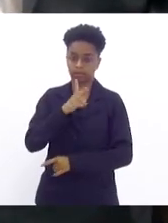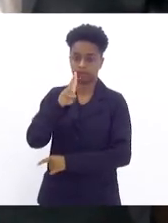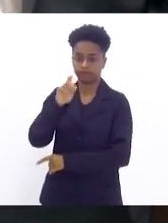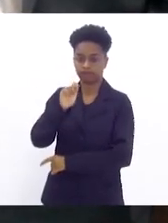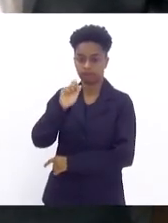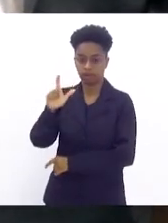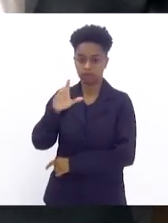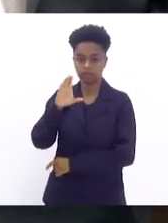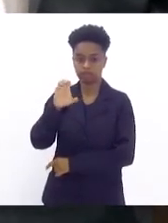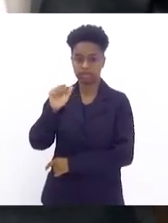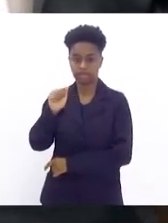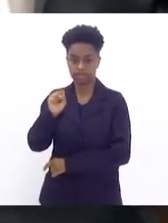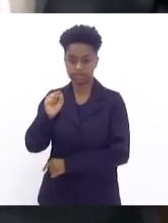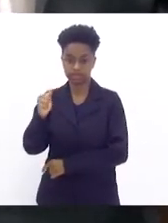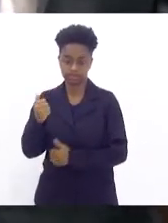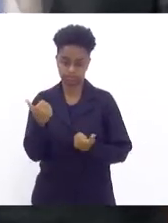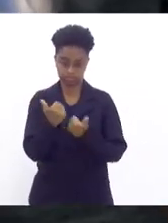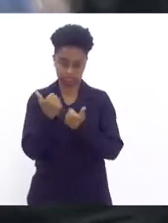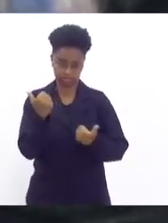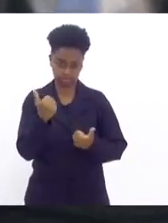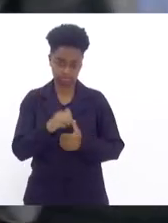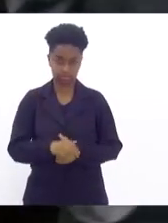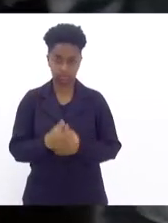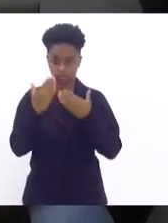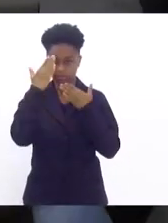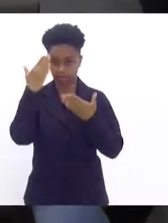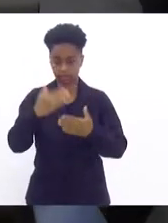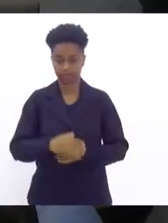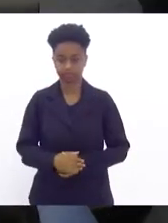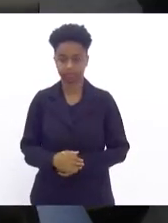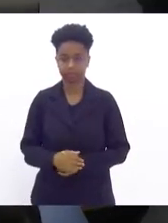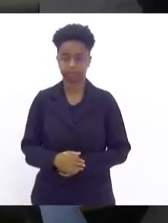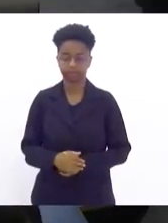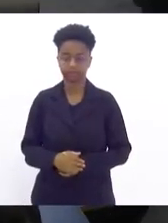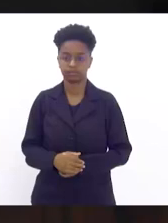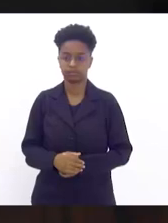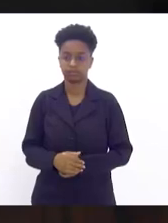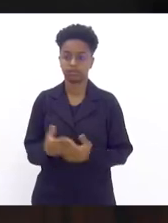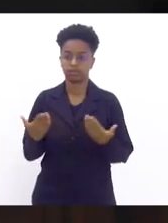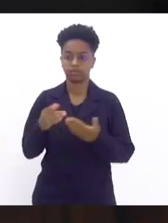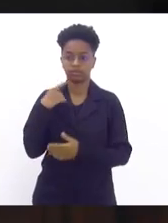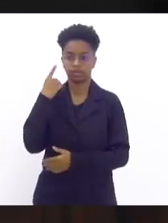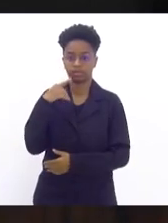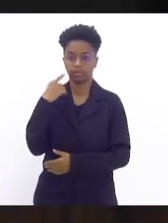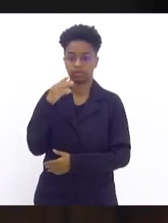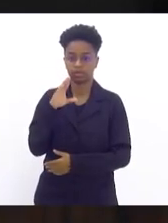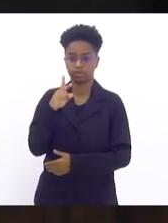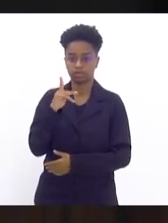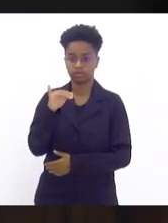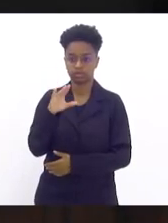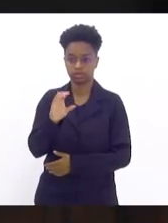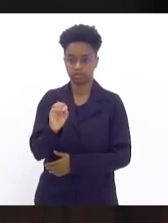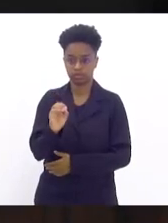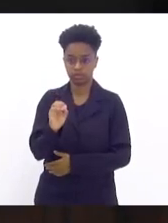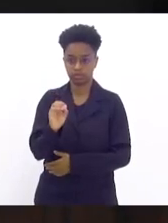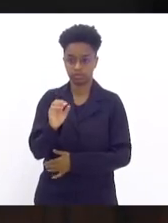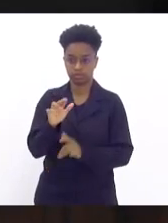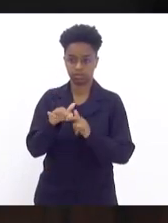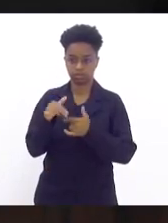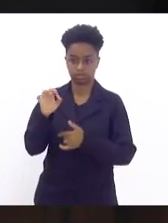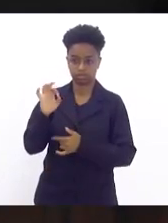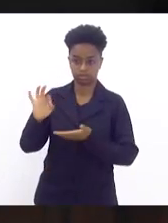como o corregedor substituto Muito obrigado senhor presidente Muito obrigado Deputado Chico Machado pela inscrição